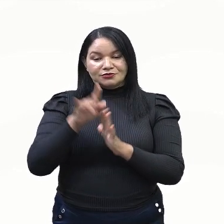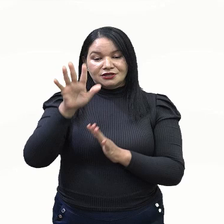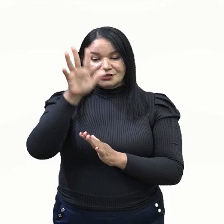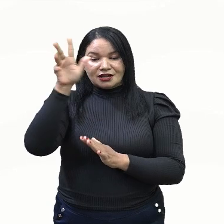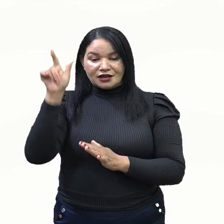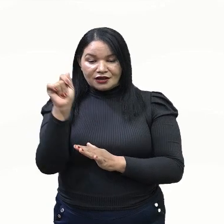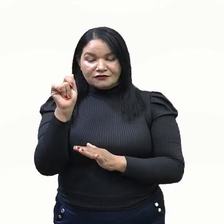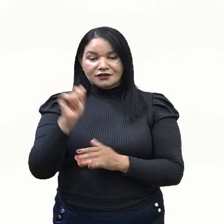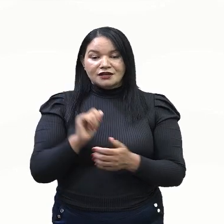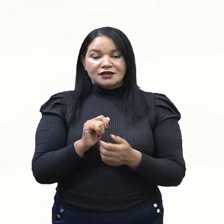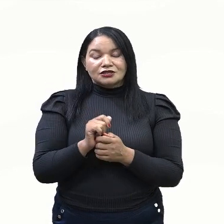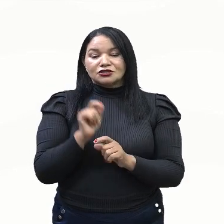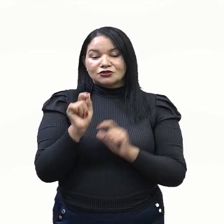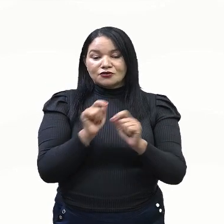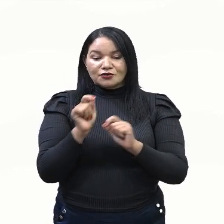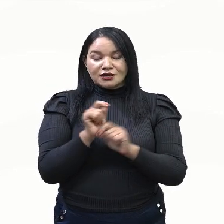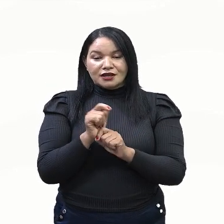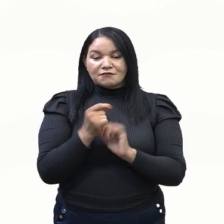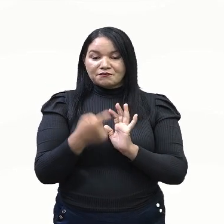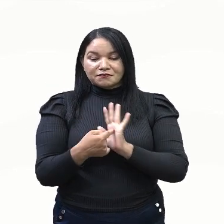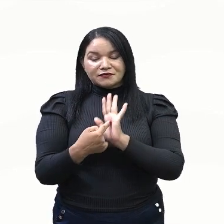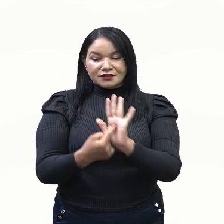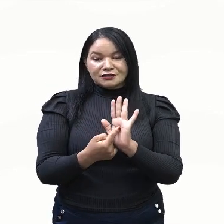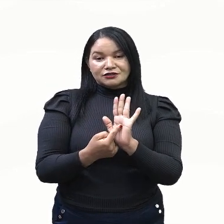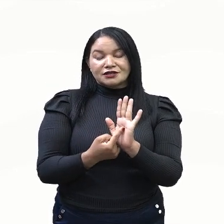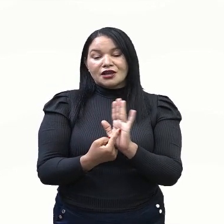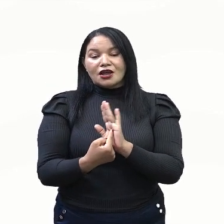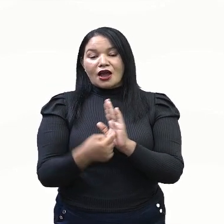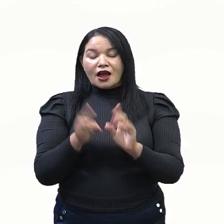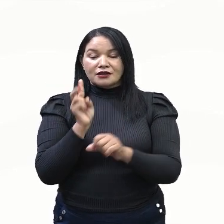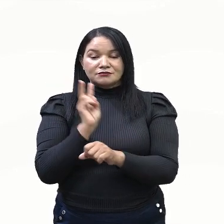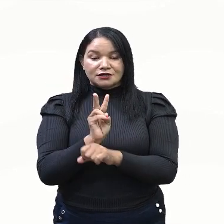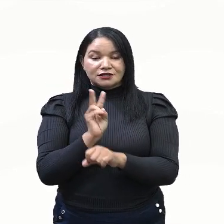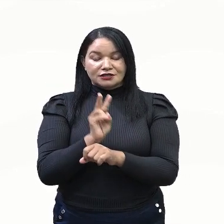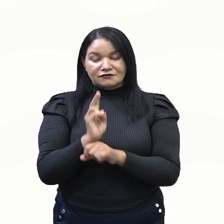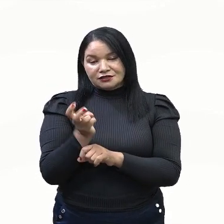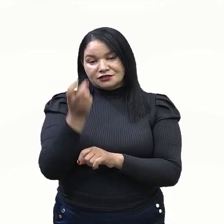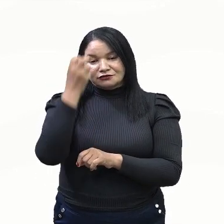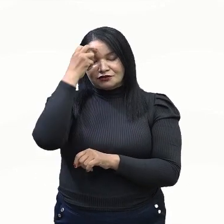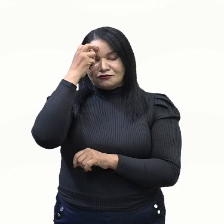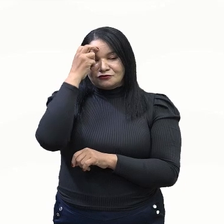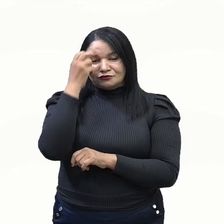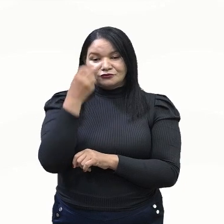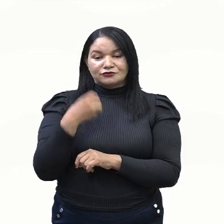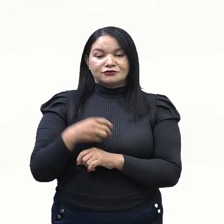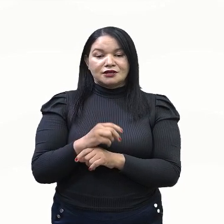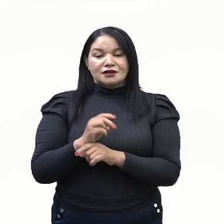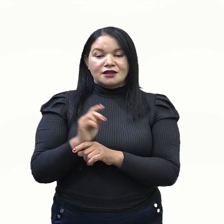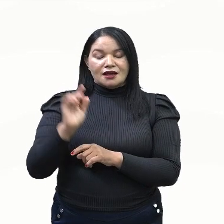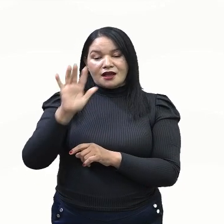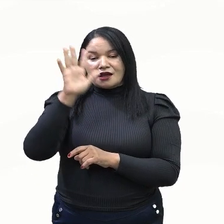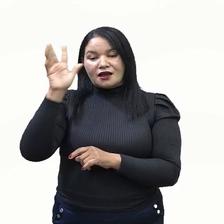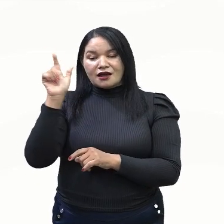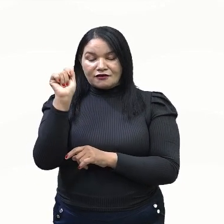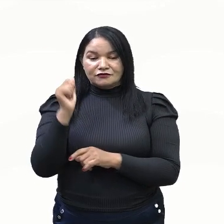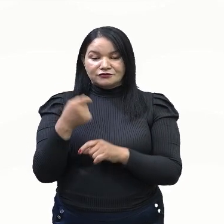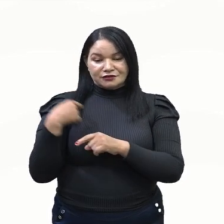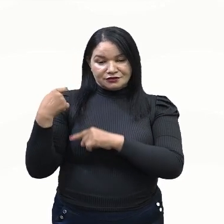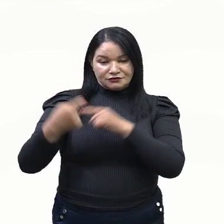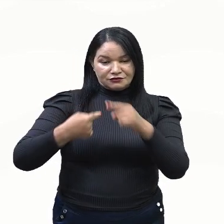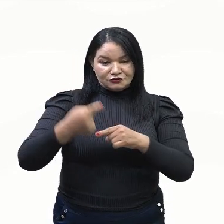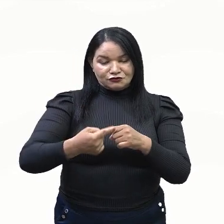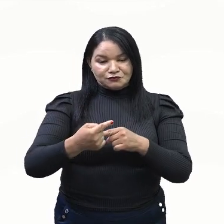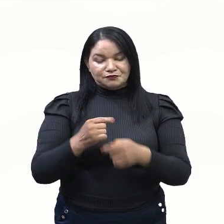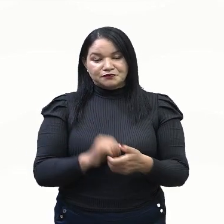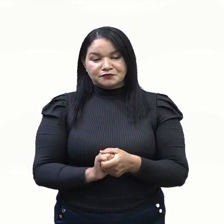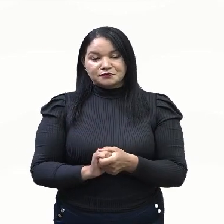aí determinantes para a preservação da cultura afrodescendente. No